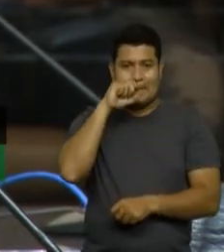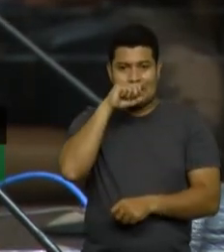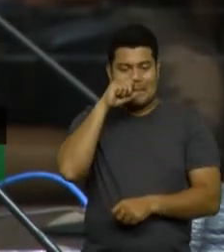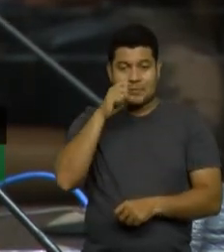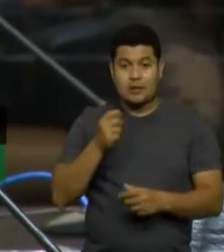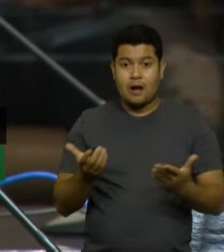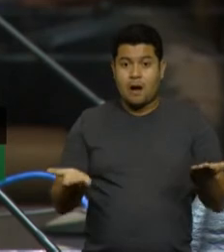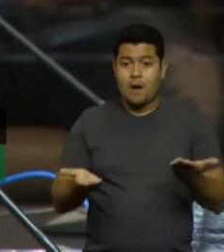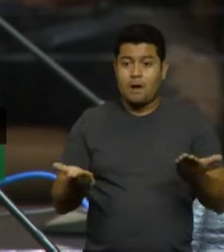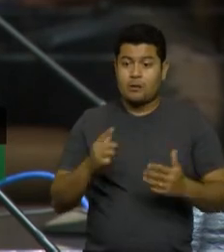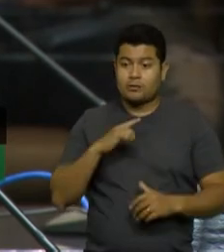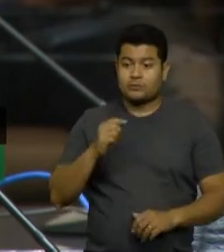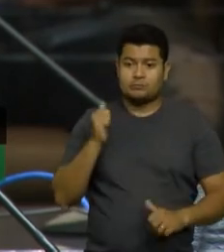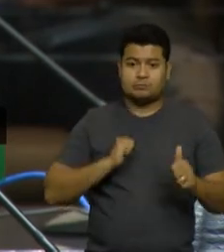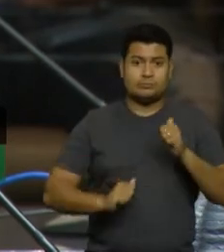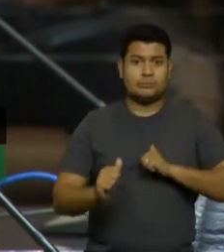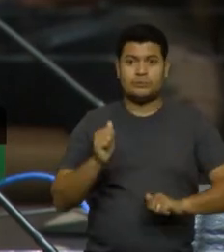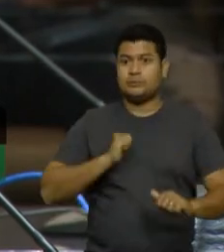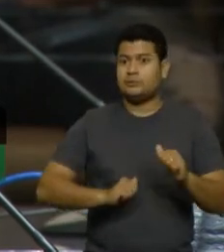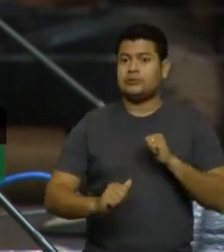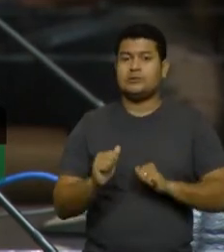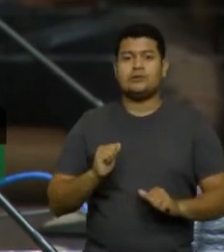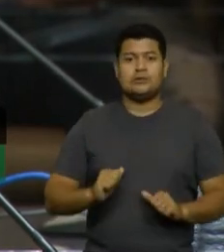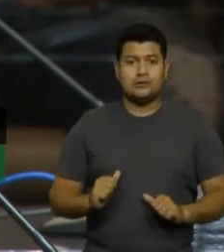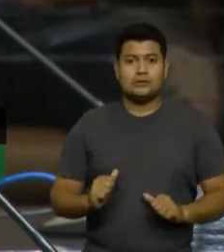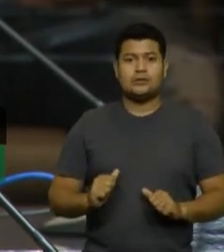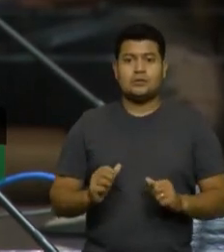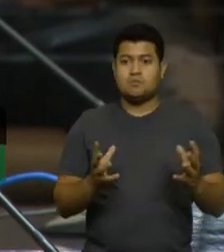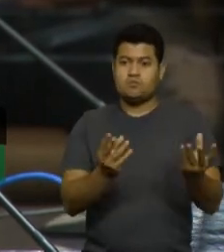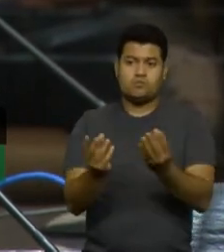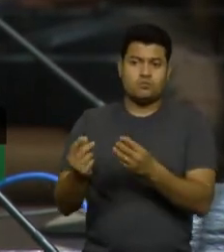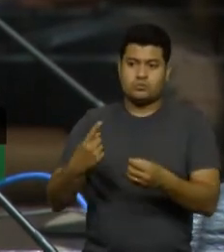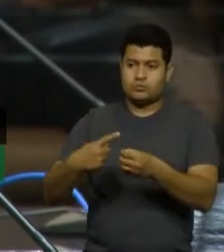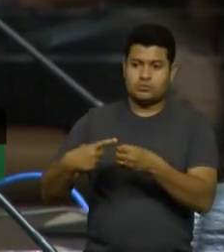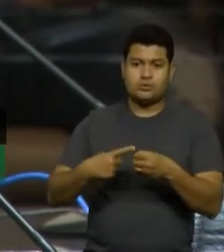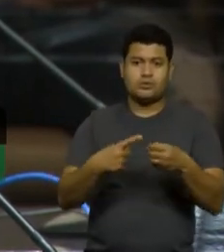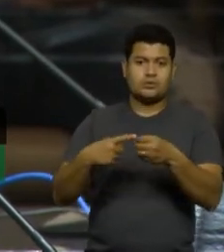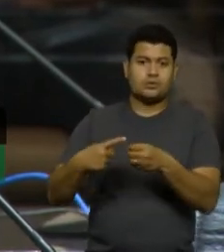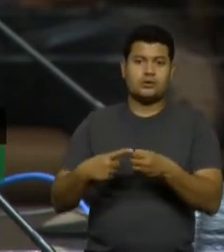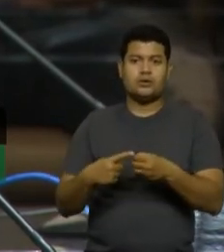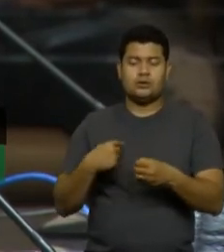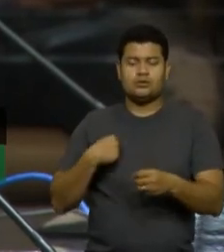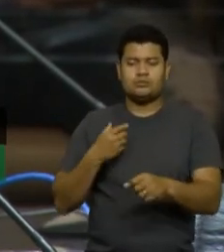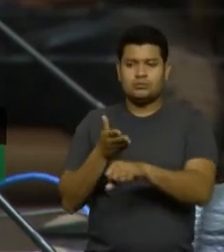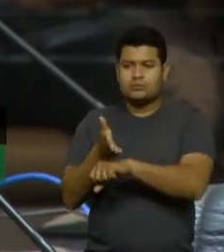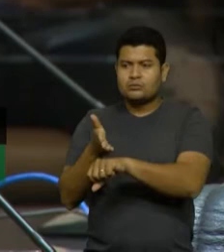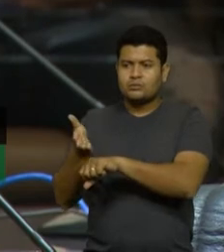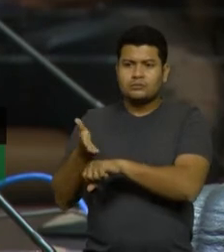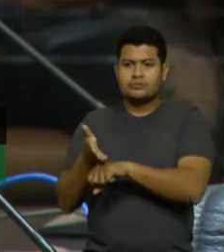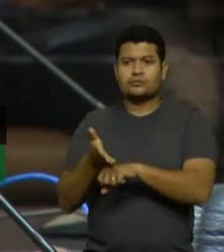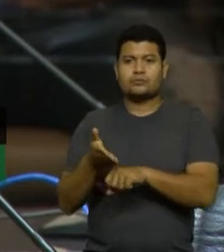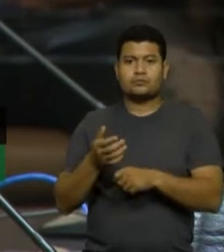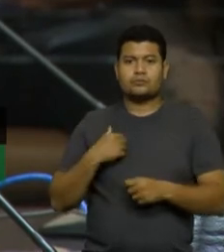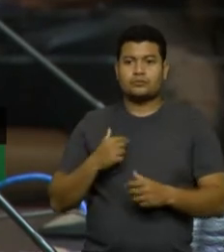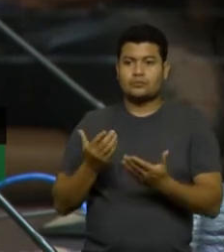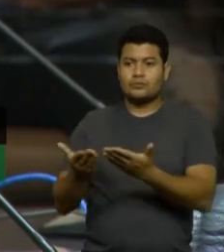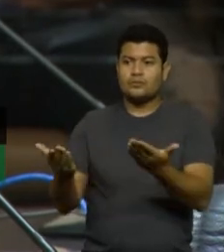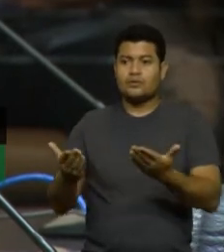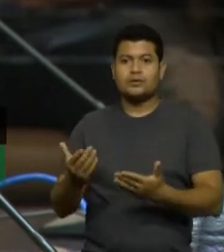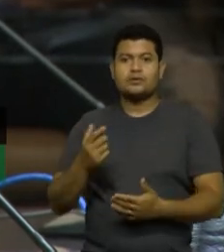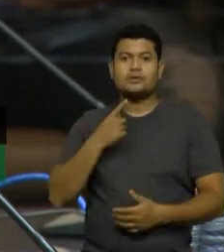expectativa, né, em todos os municípios. Tenho participado de alguns municípios que estão fazendo eventos, né, a vontade das